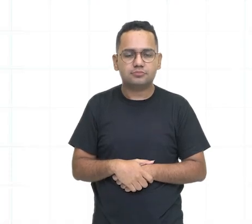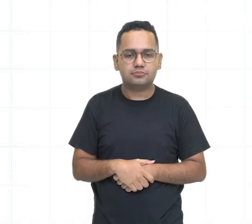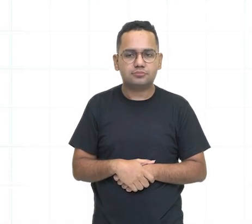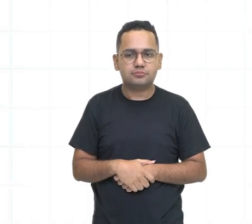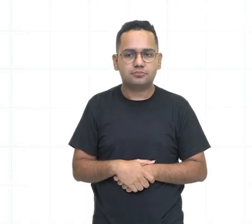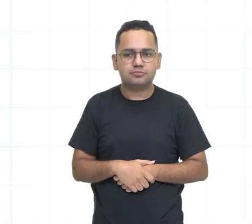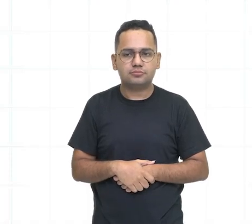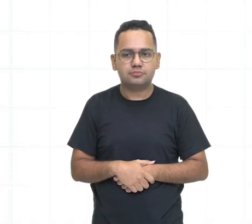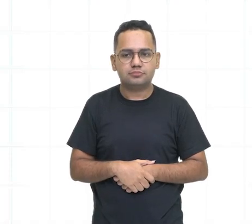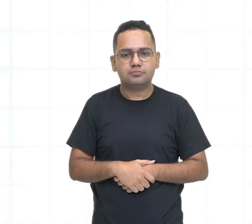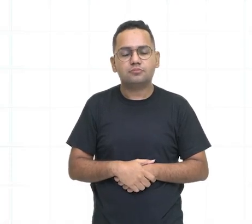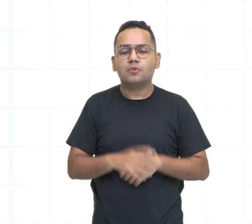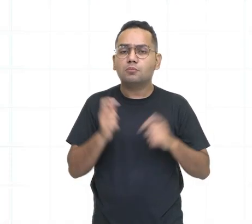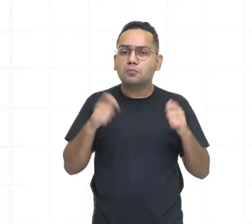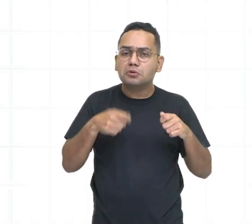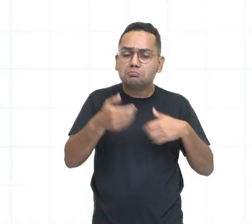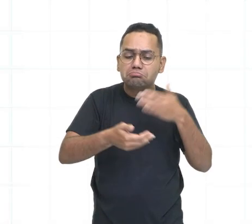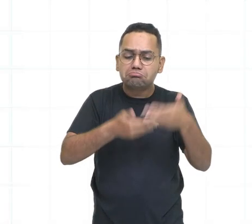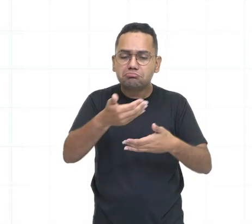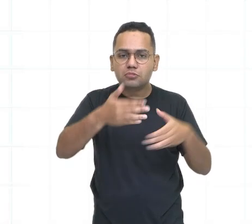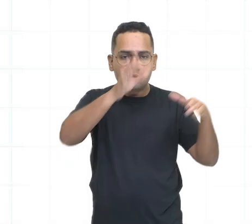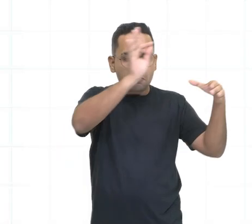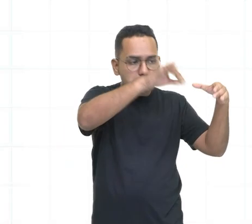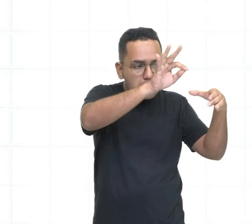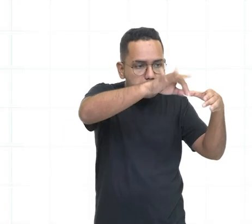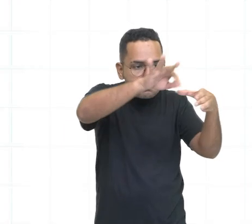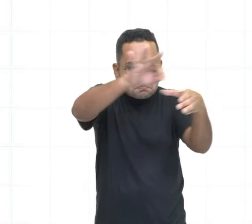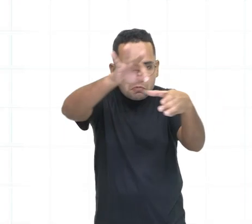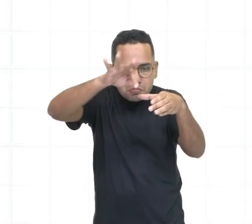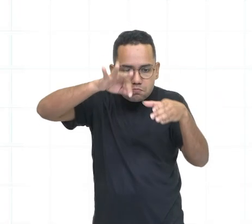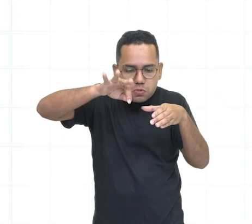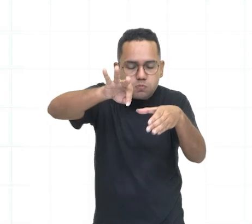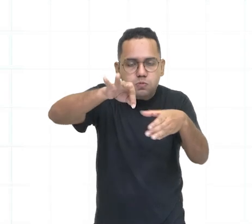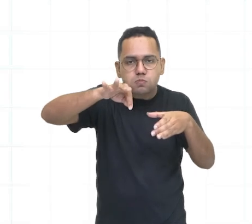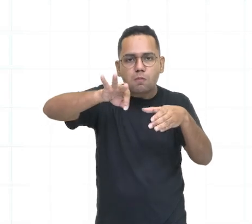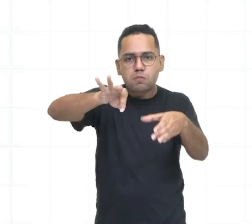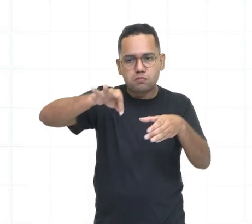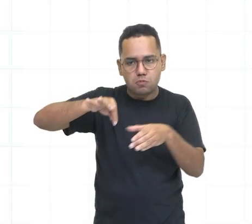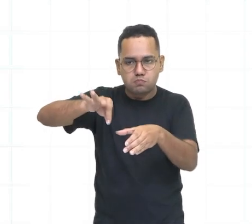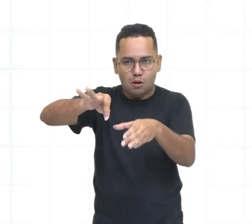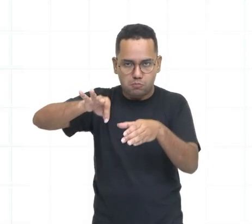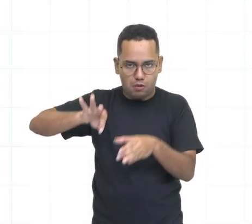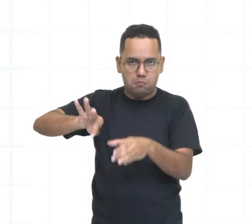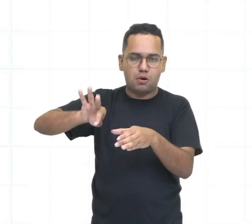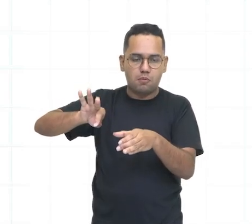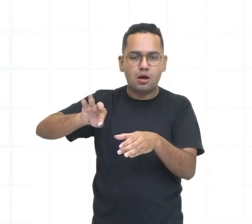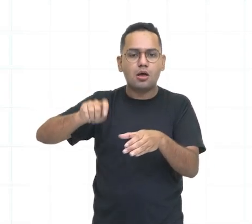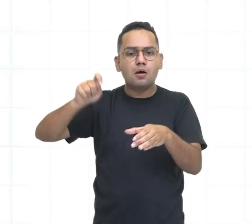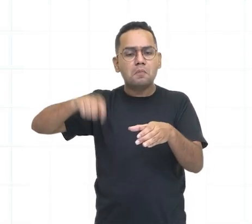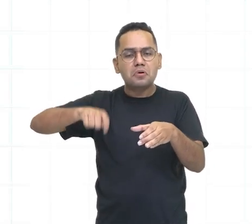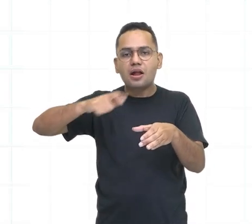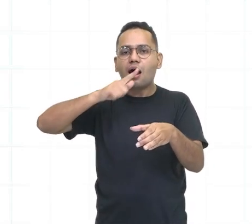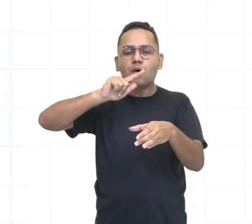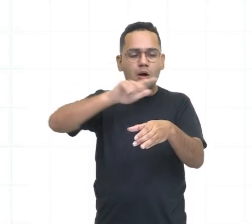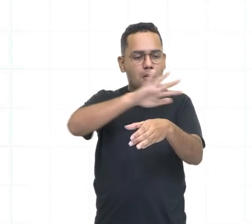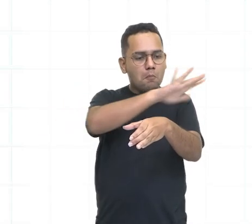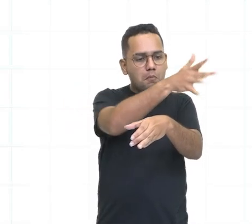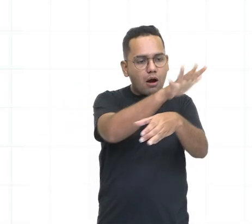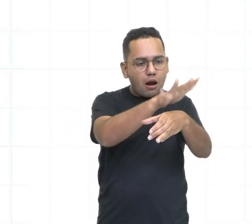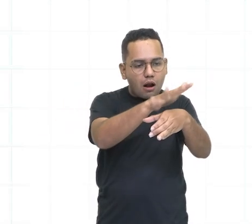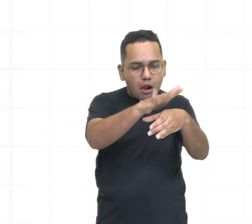conseguir cultivar em região montanhosa, para conseguir irrigar, né,